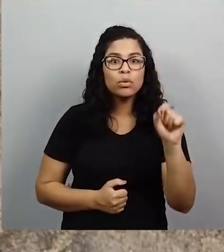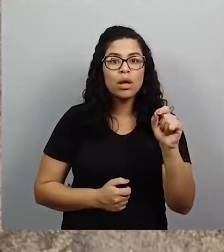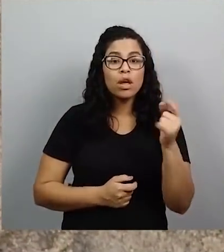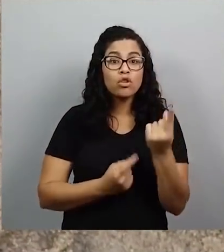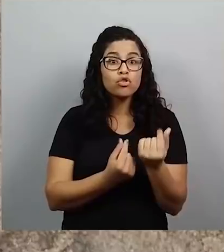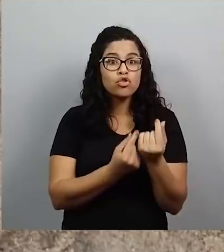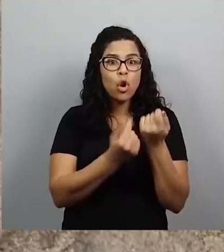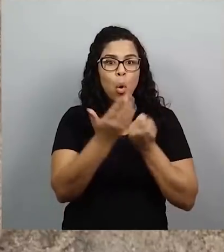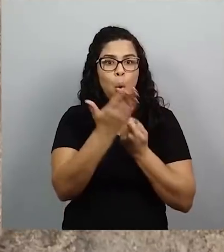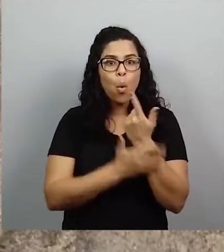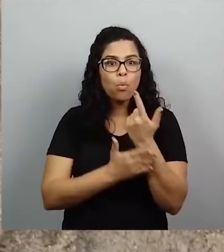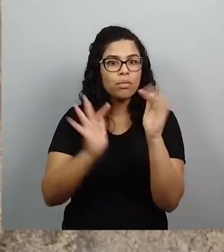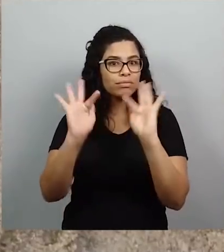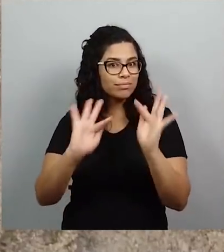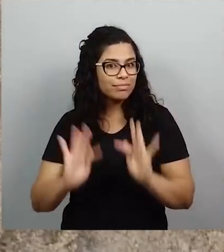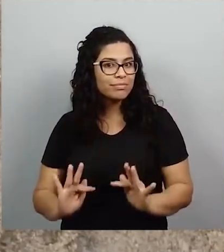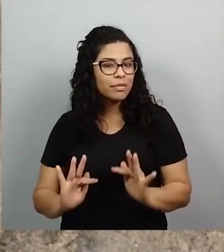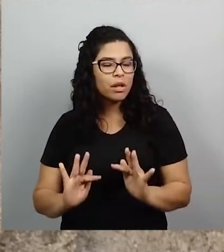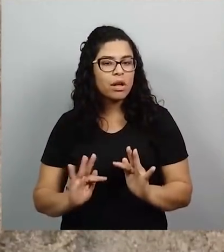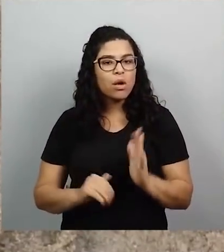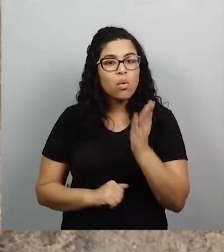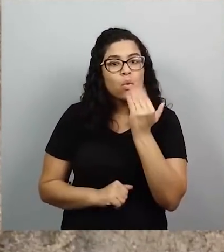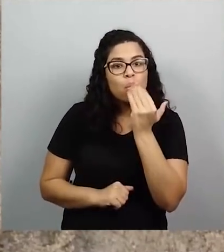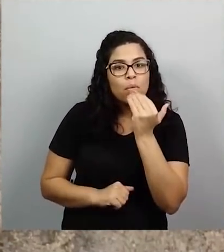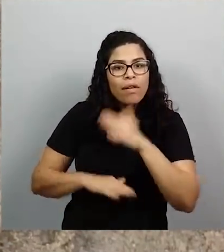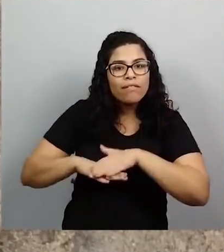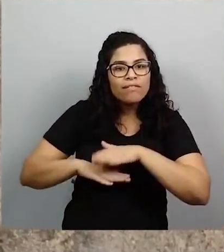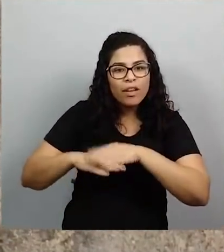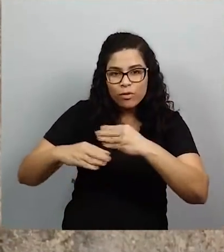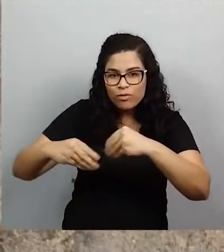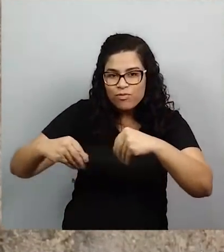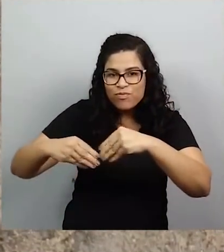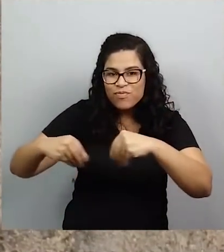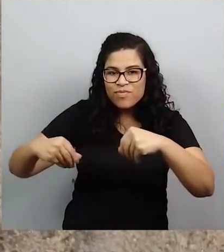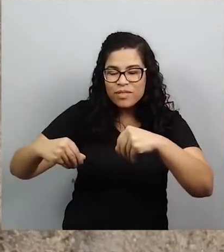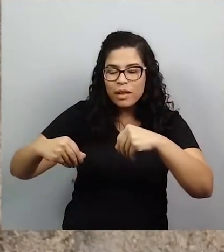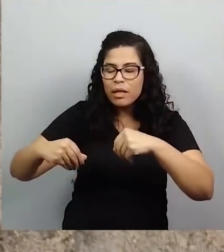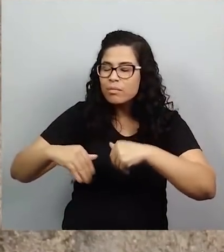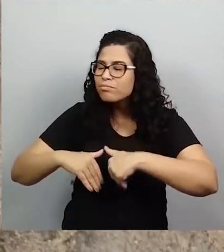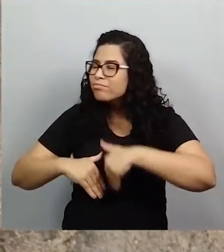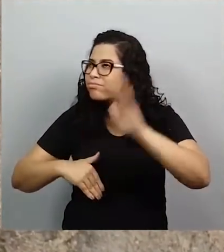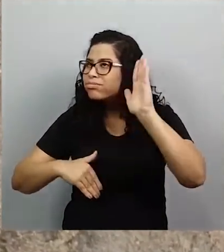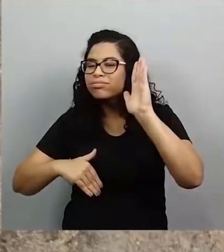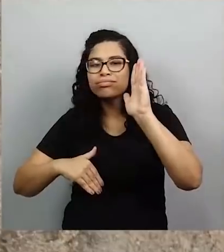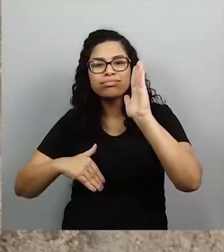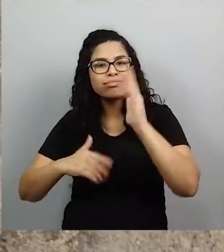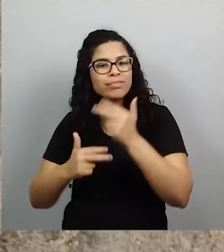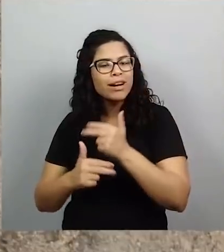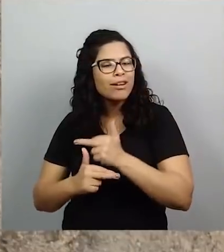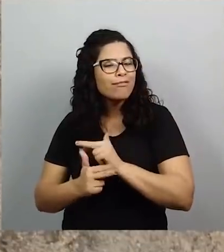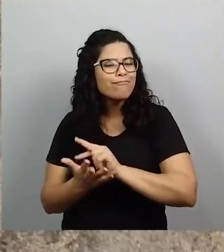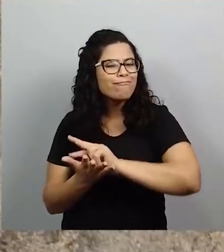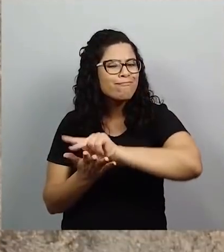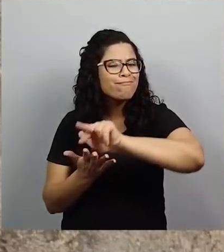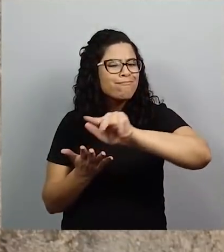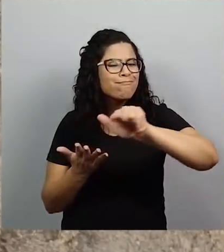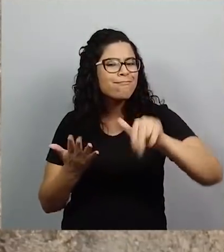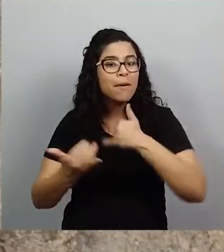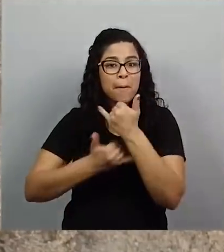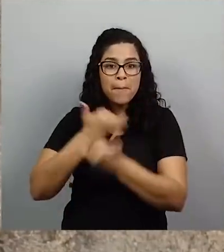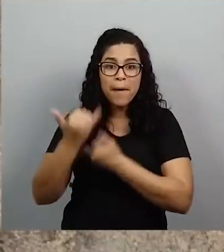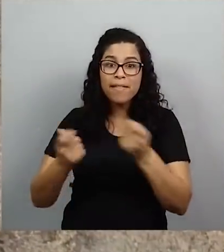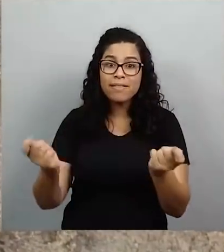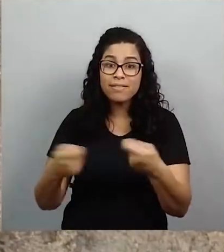compra felicidade. Comidinhas feitas de lama, que delícia! São tantas brincadeiras que nós podemos fazer com a